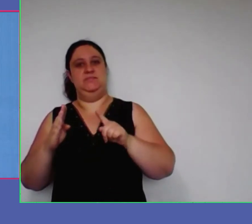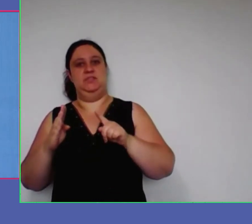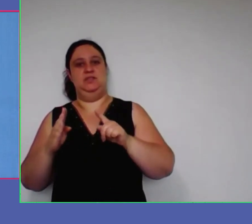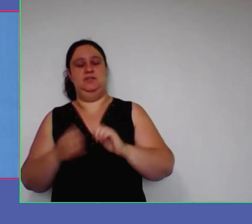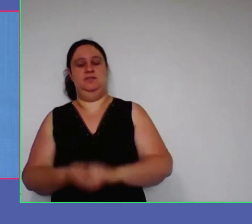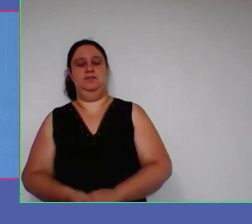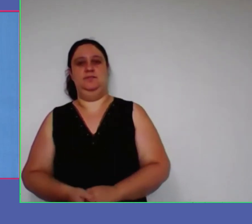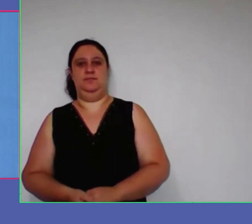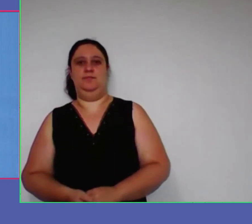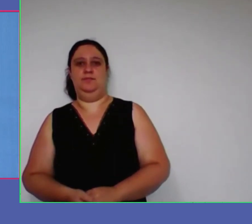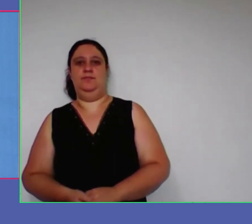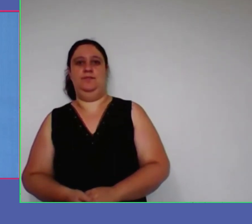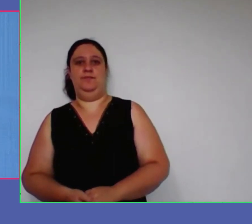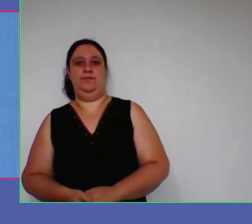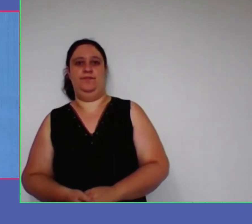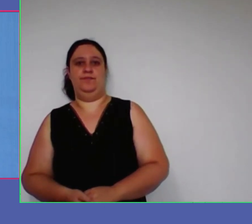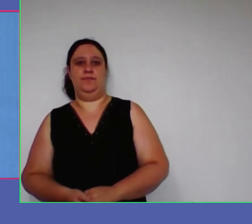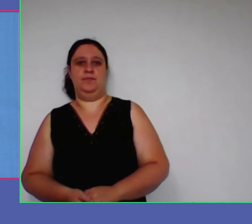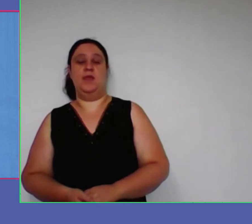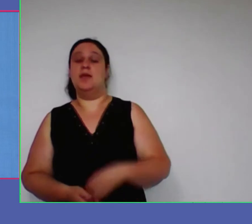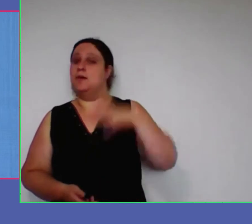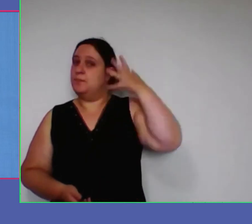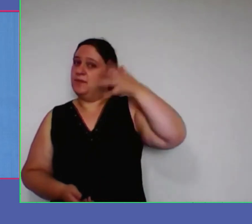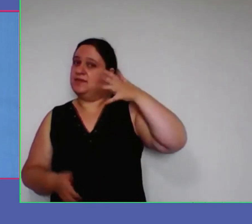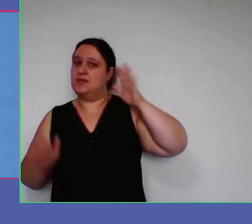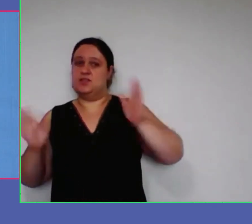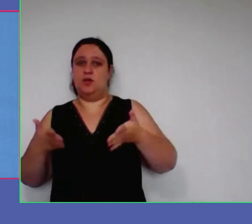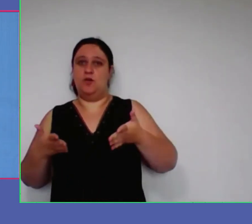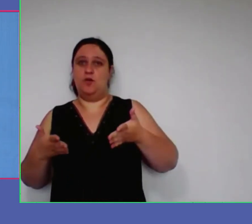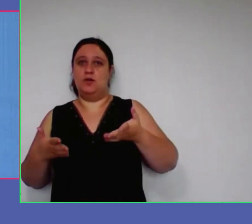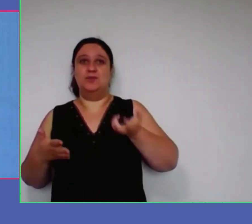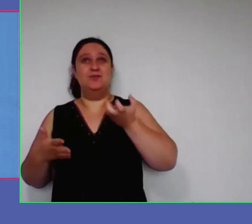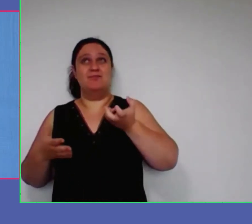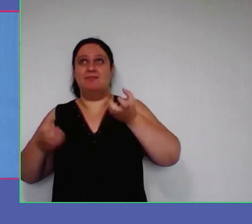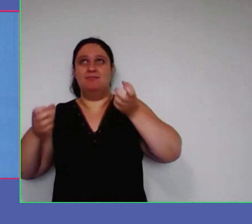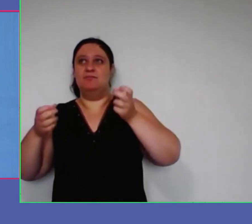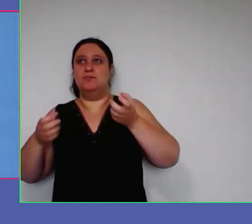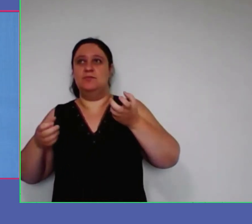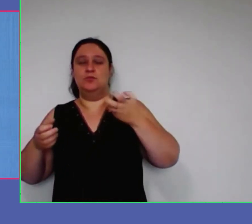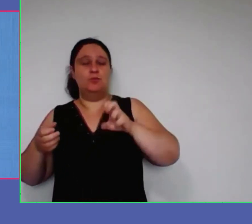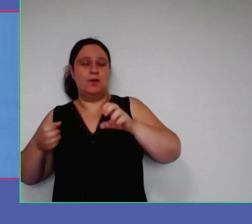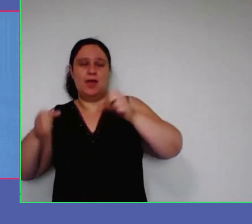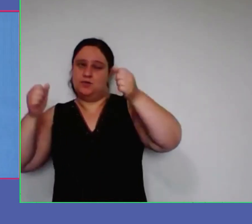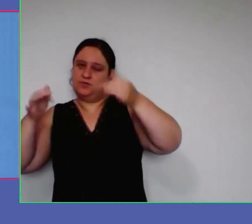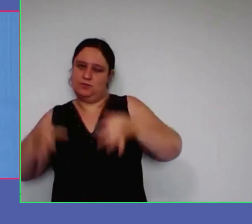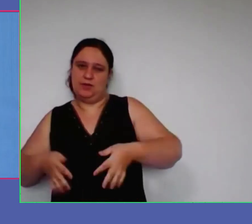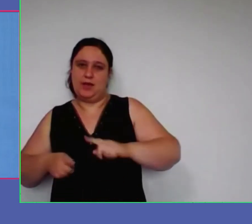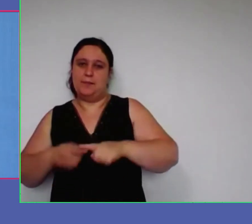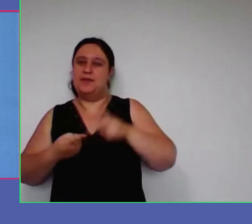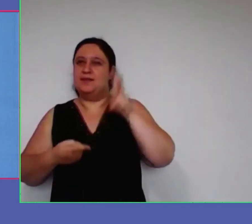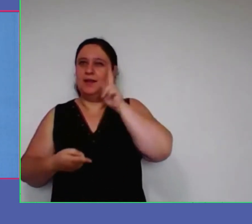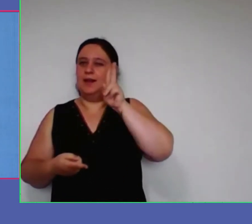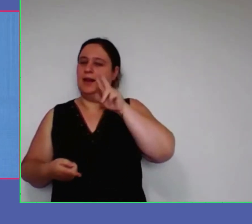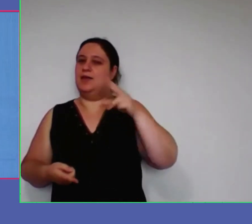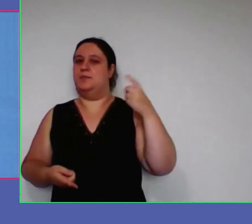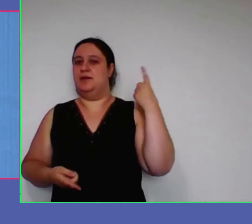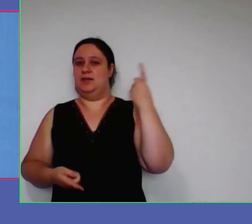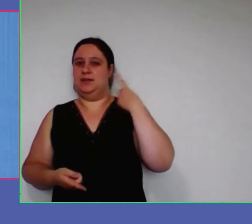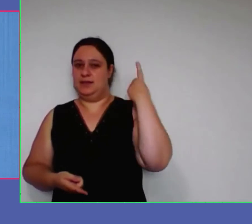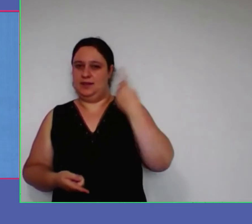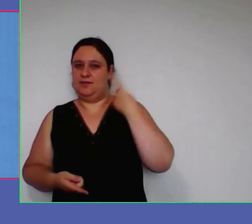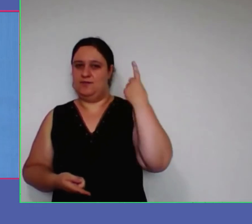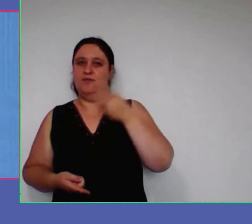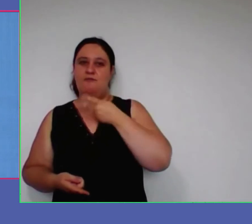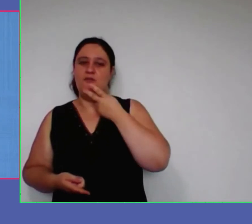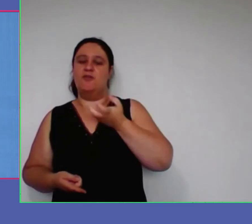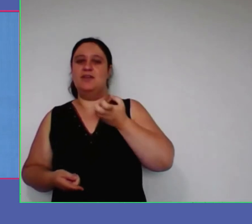tem por objeto isso. Mas, irmãos, lembra que o rei Davi falou, né, que queria edificar uma casa para